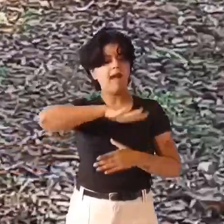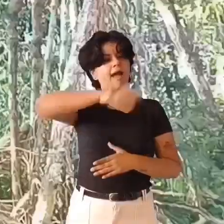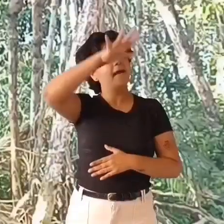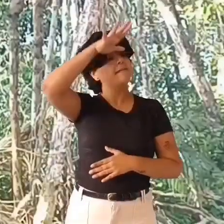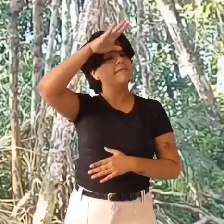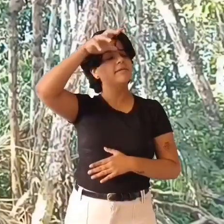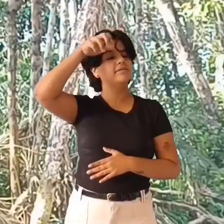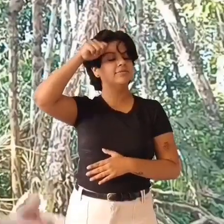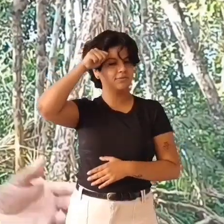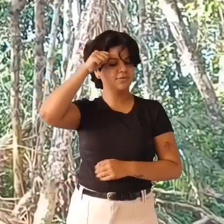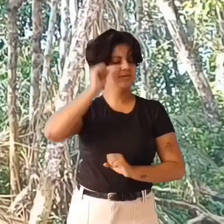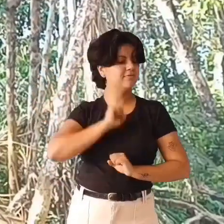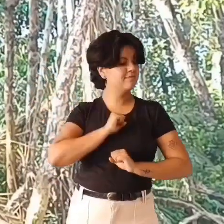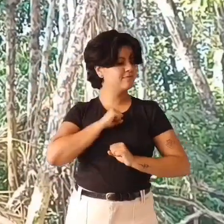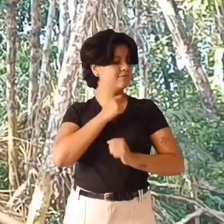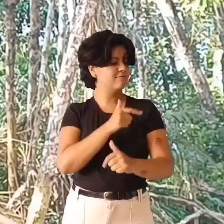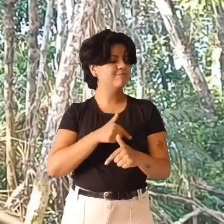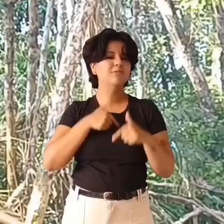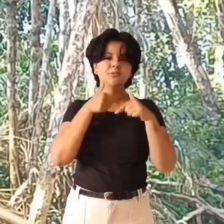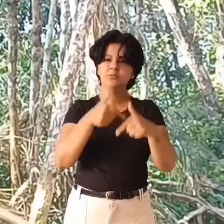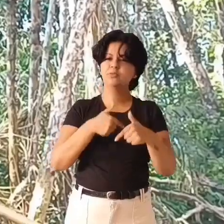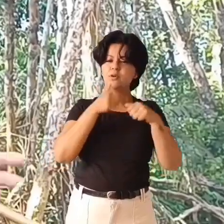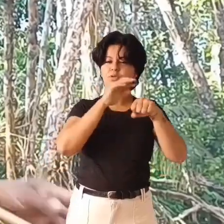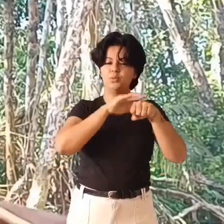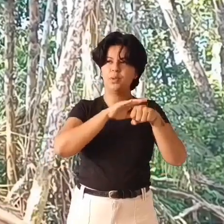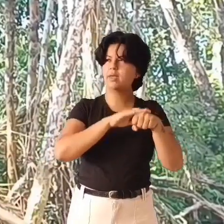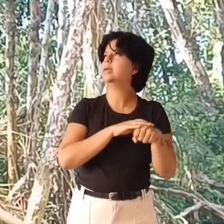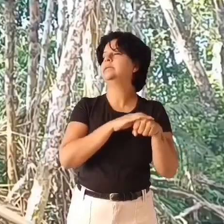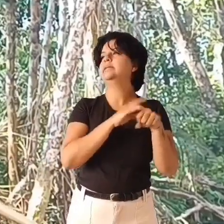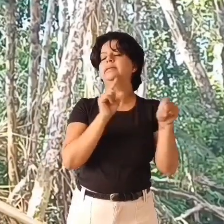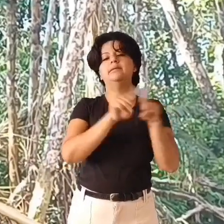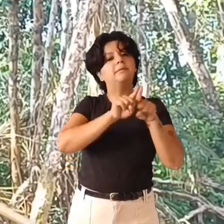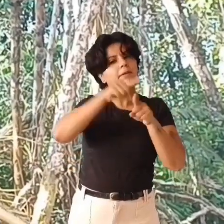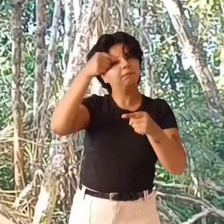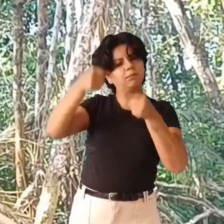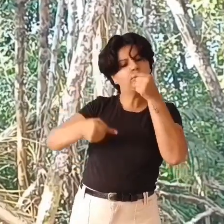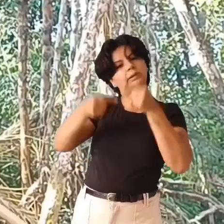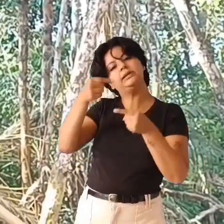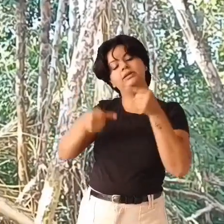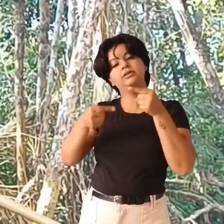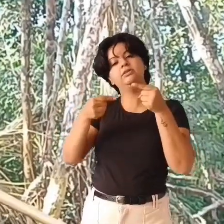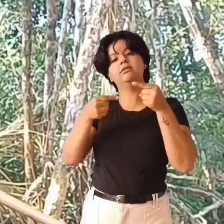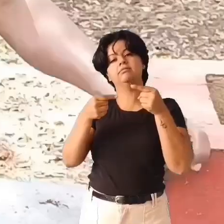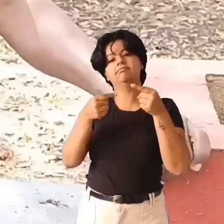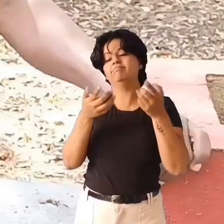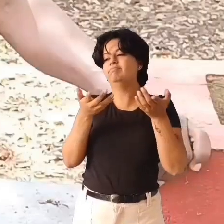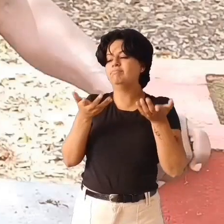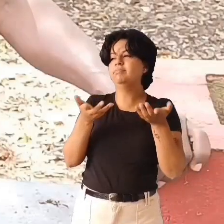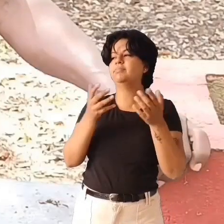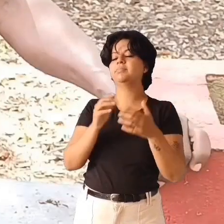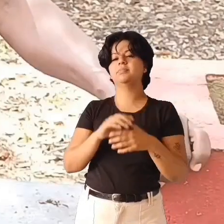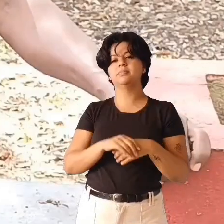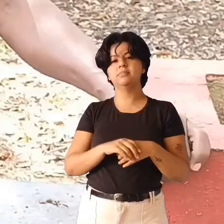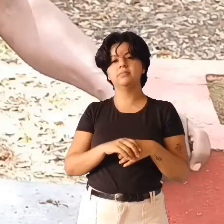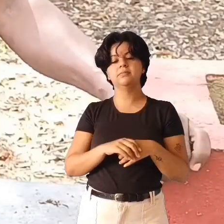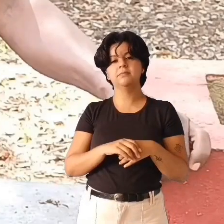amazônica. Conseguiu sobreviver às epidemias, às questões políticas,